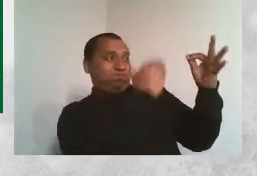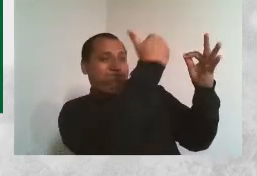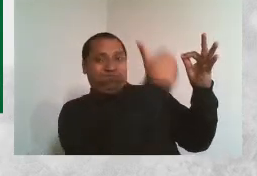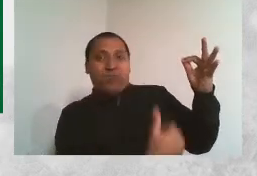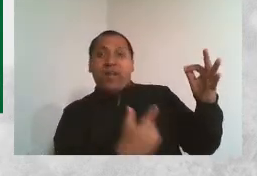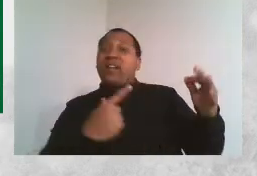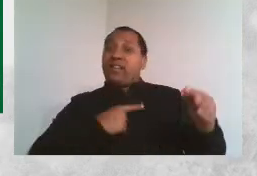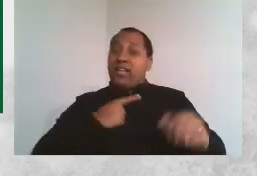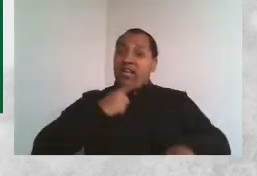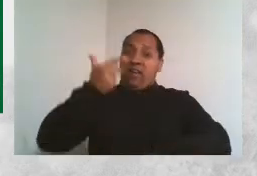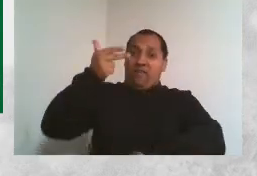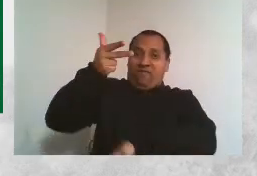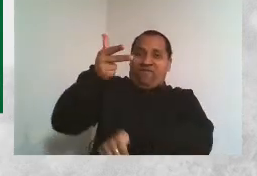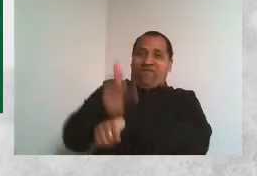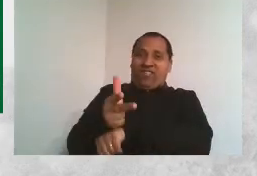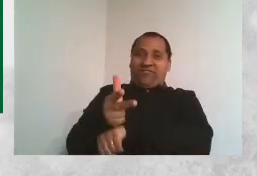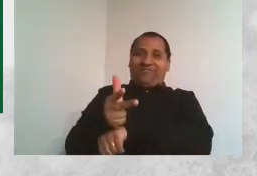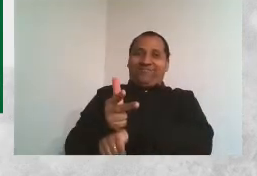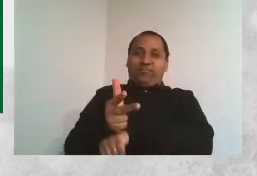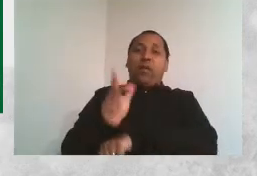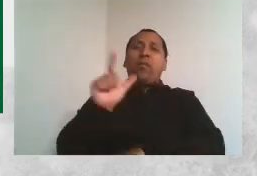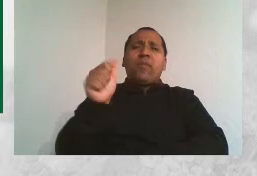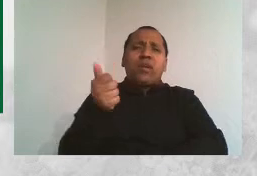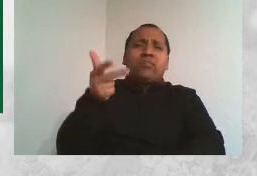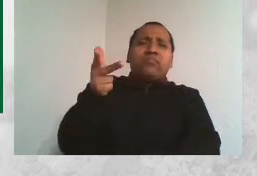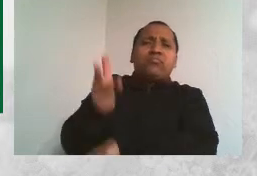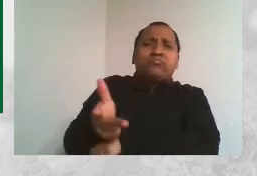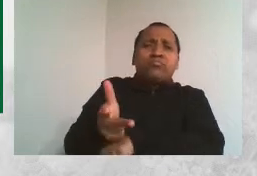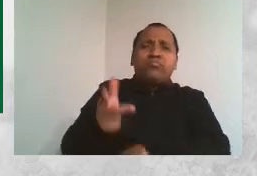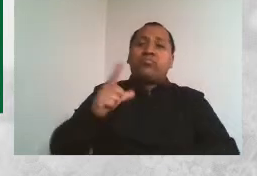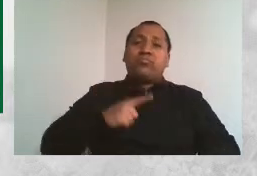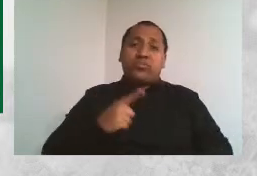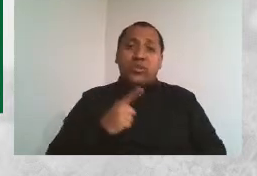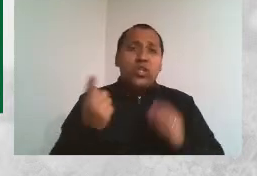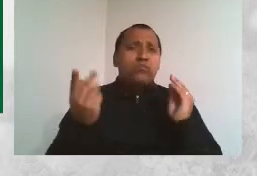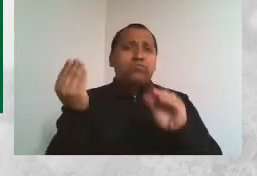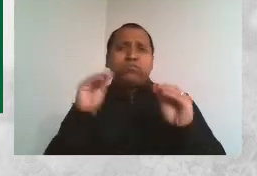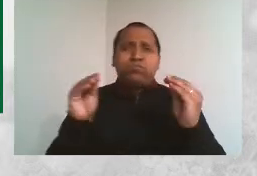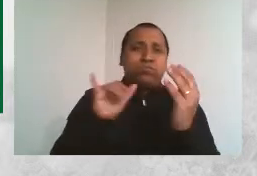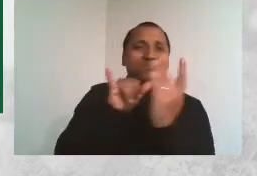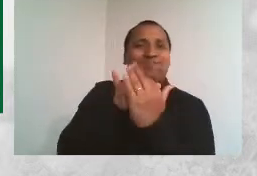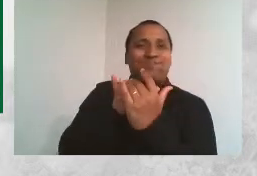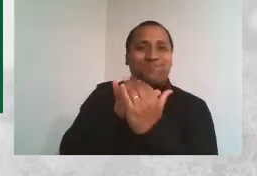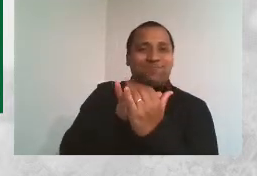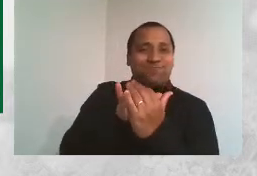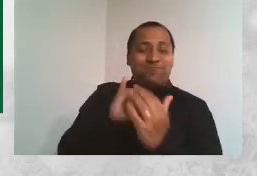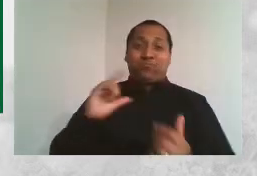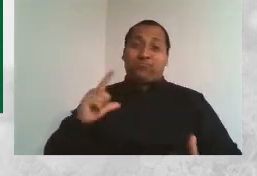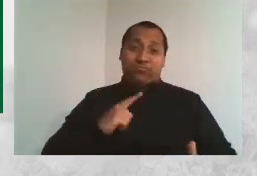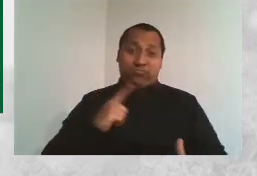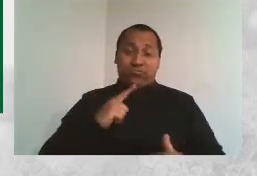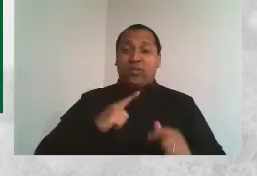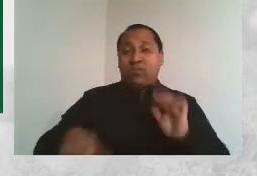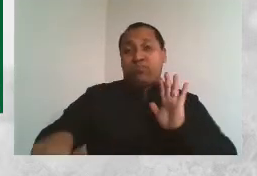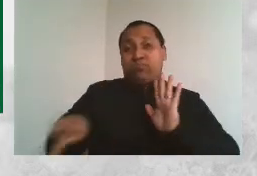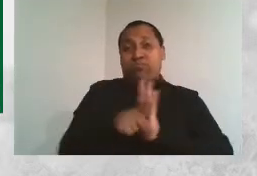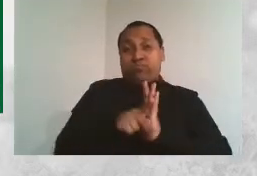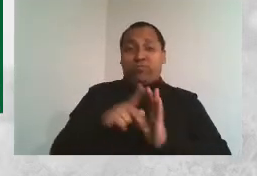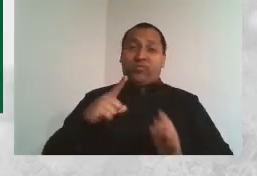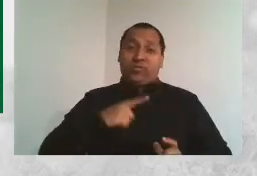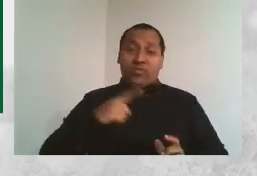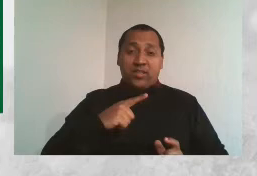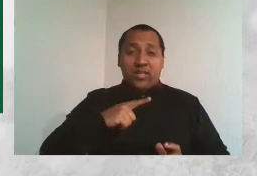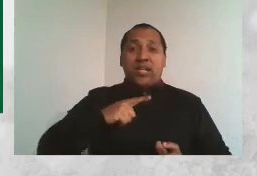vídeos. Então, esses vídeos todos foram depositados no YouTube, também fazem parte da página